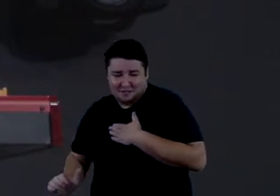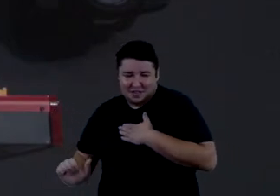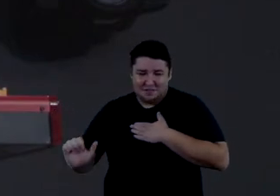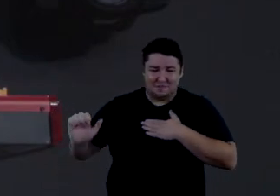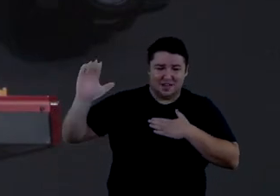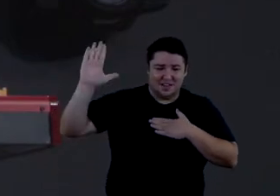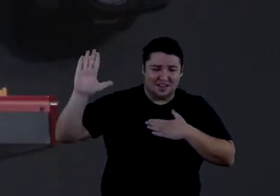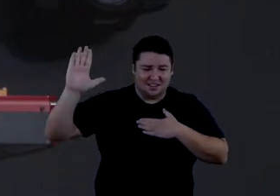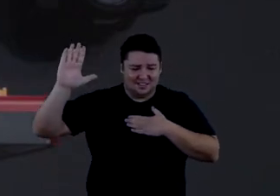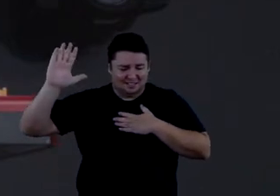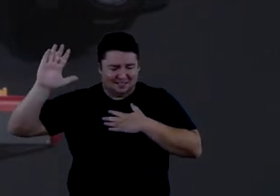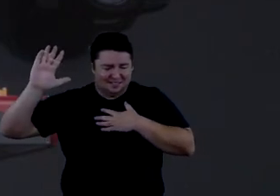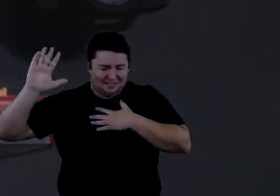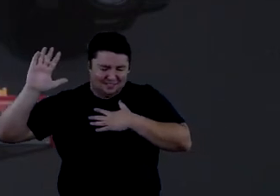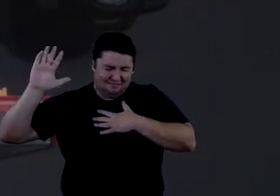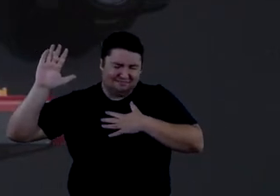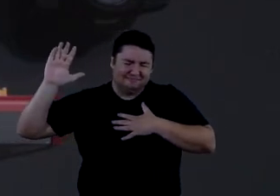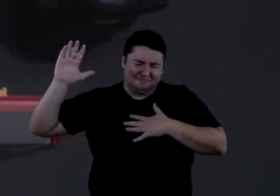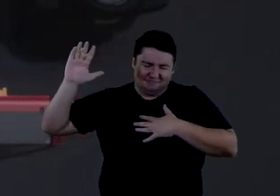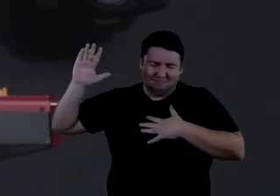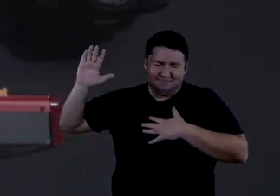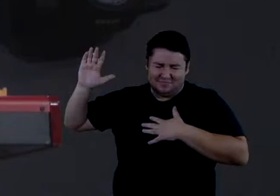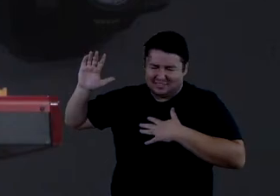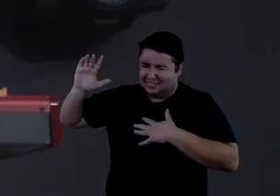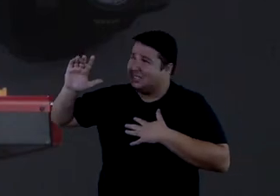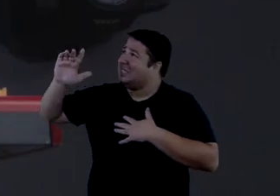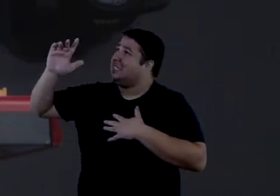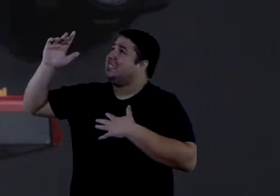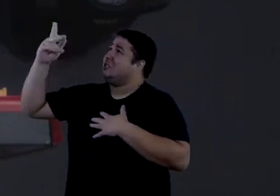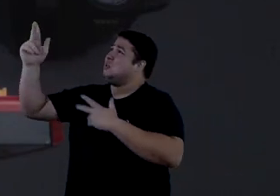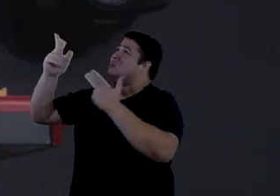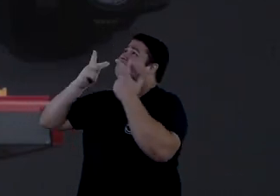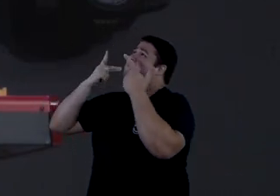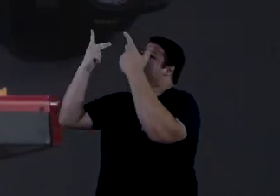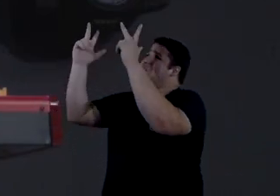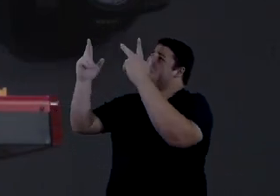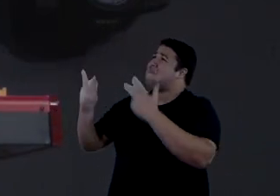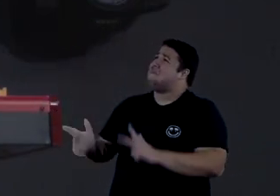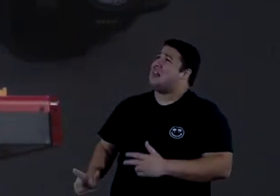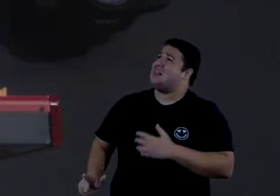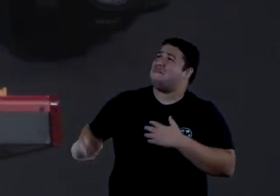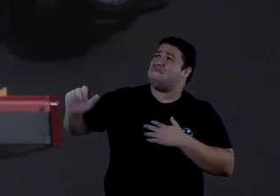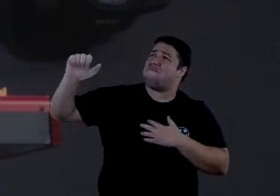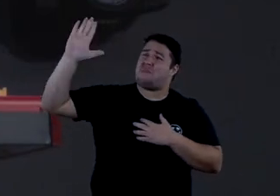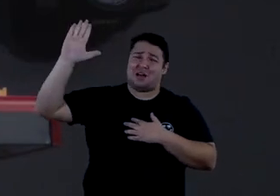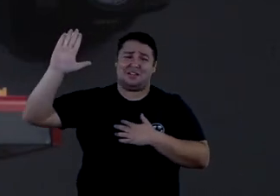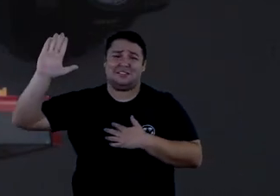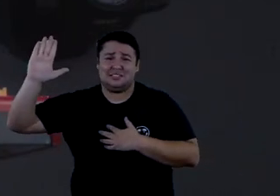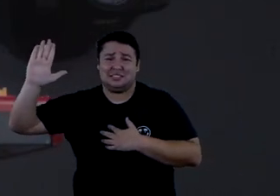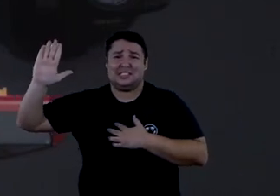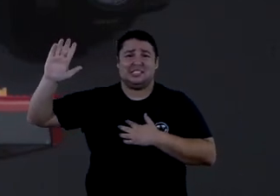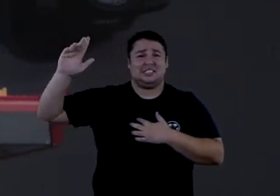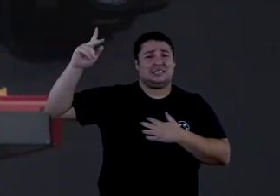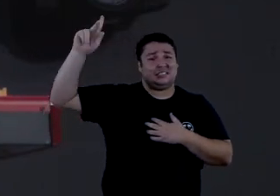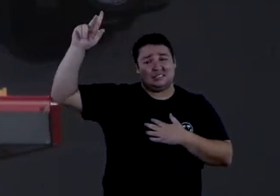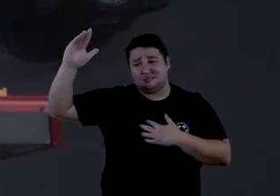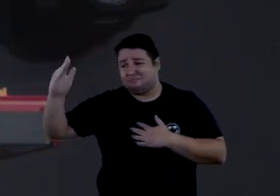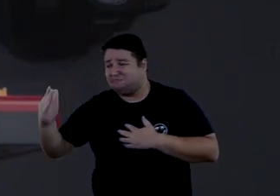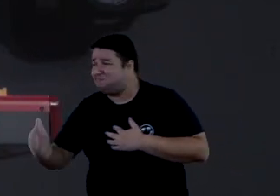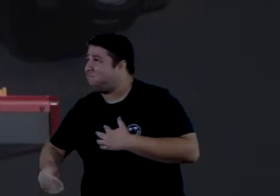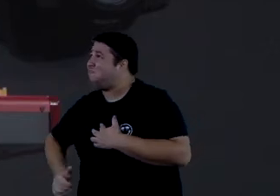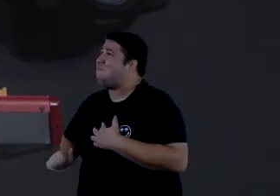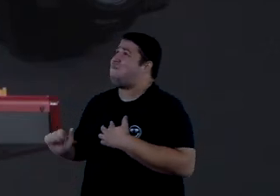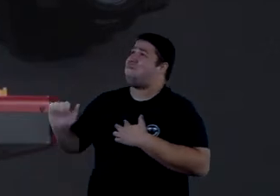essência vale mais, a tua palavra vale mais, a tua palavra